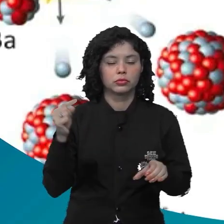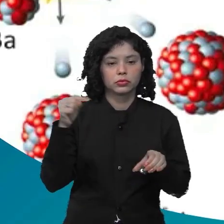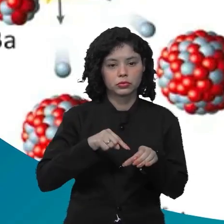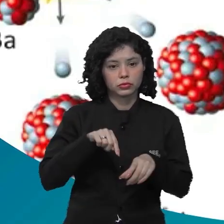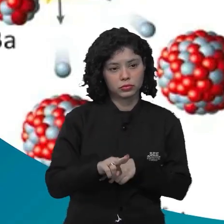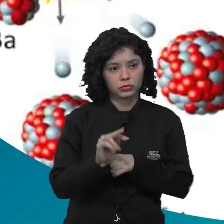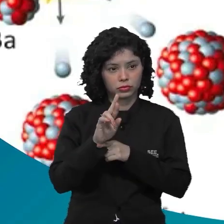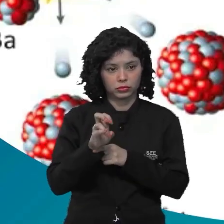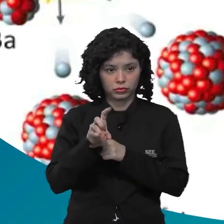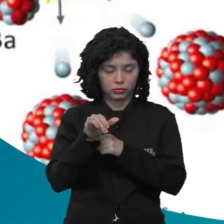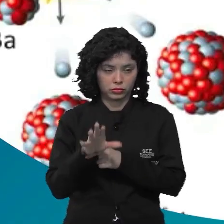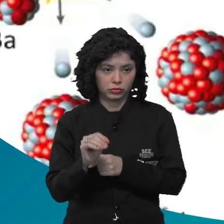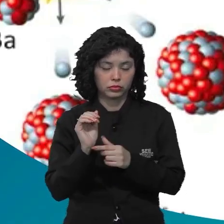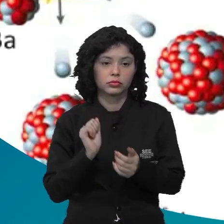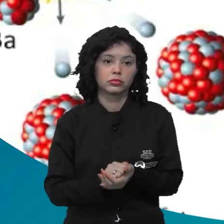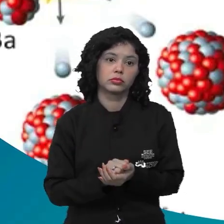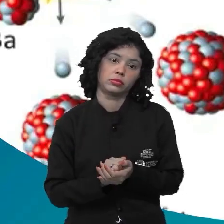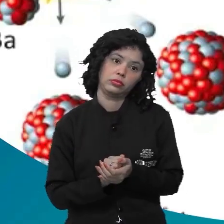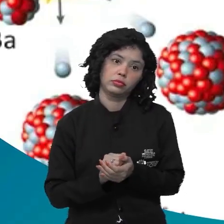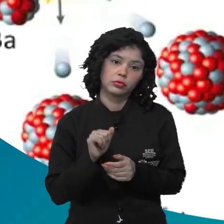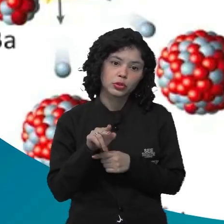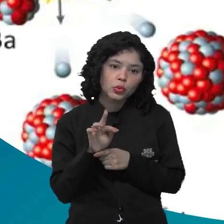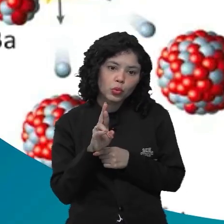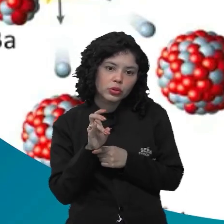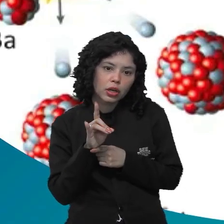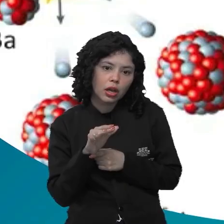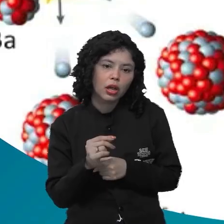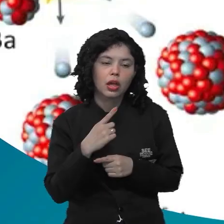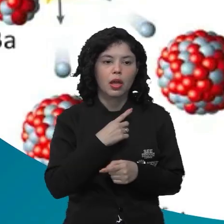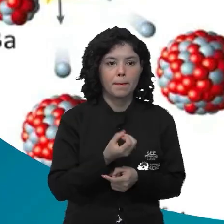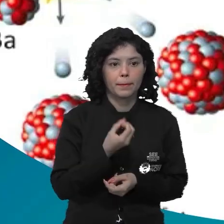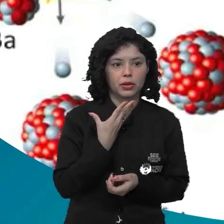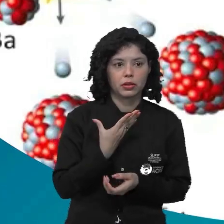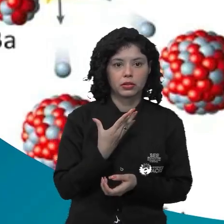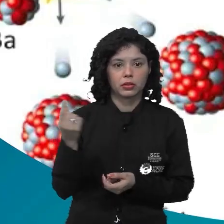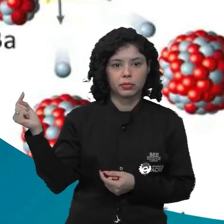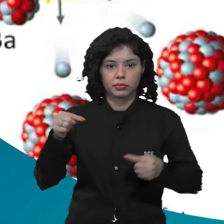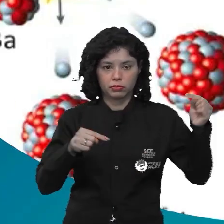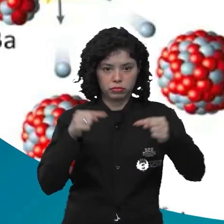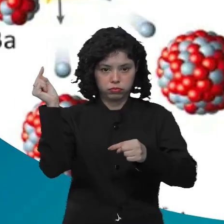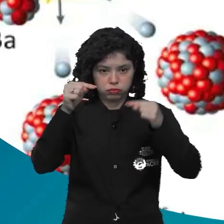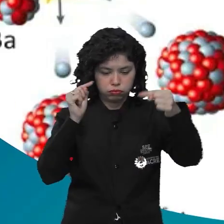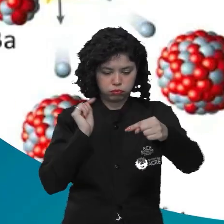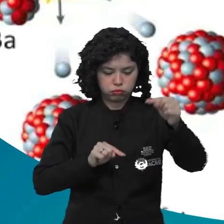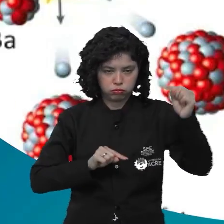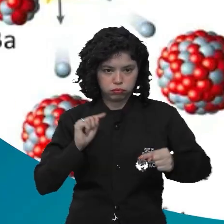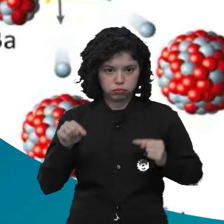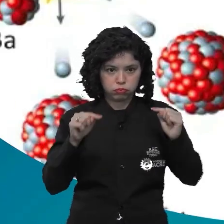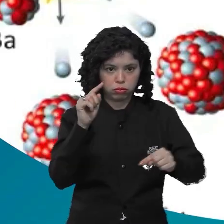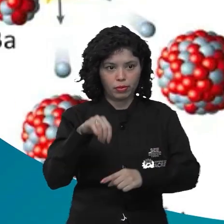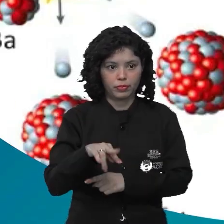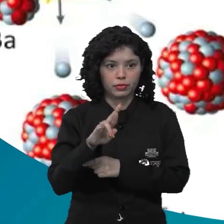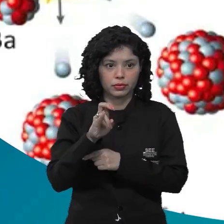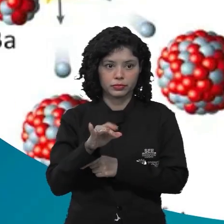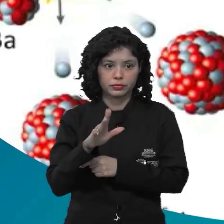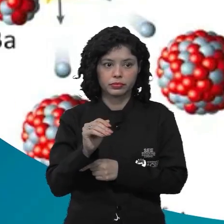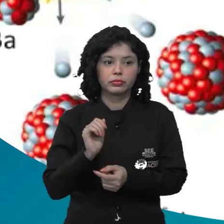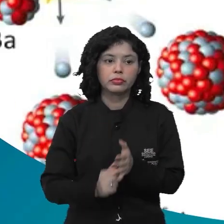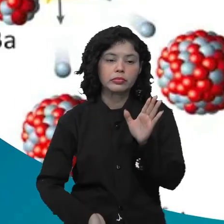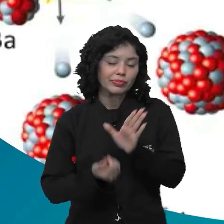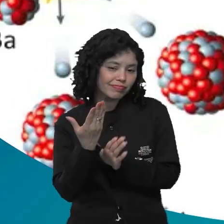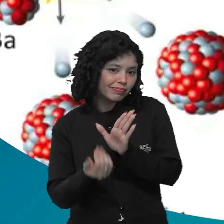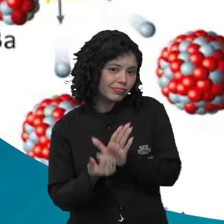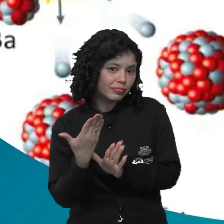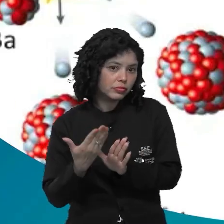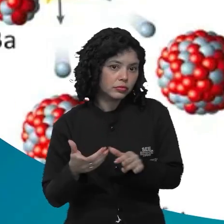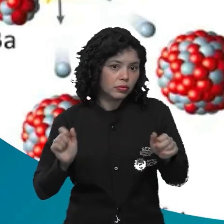nuclear do urânio. Então, aqui a gente tem o urânio, ele vai ser bombardeado ali por nêutrons, e esse urânio, ele vai